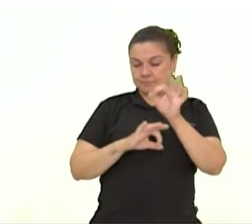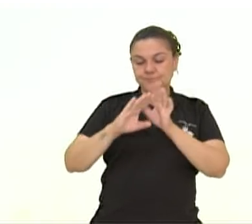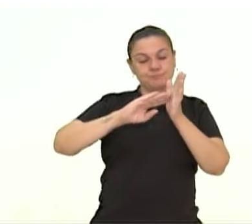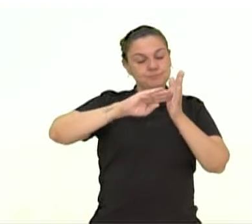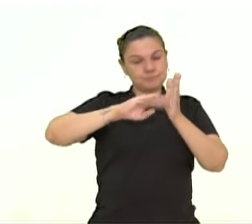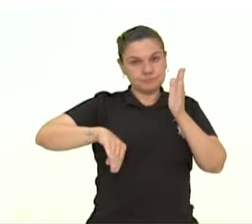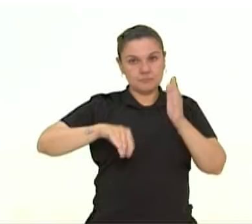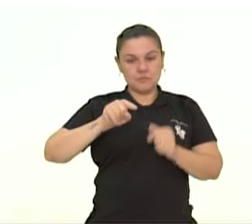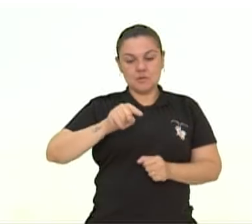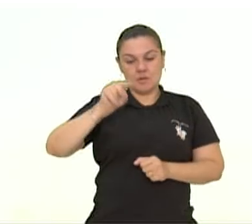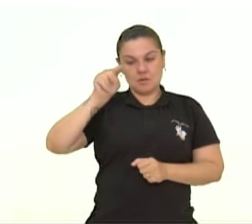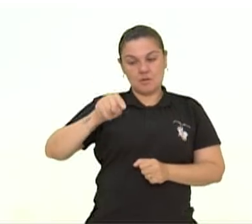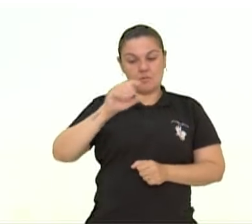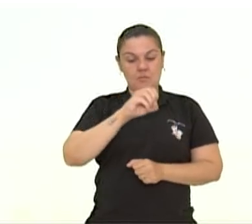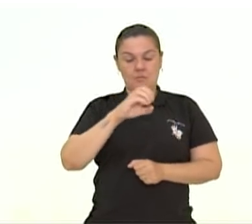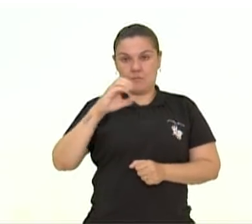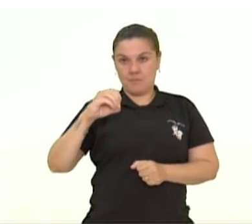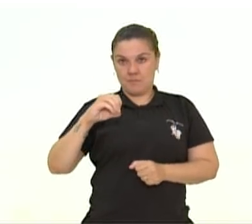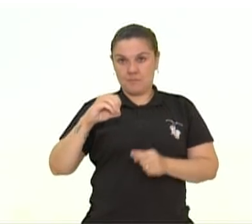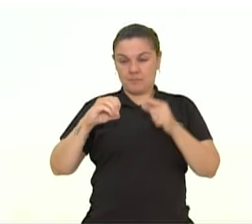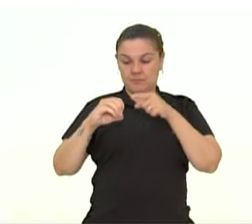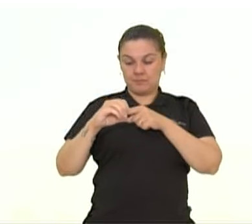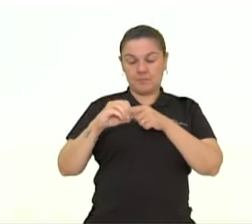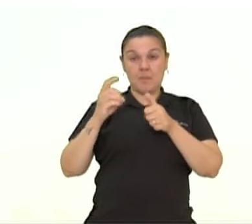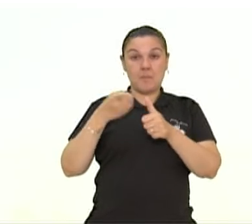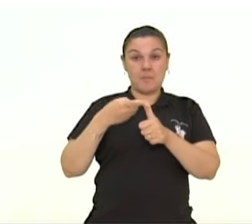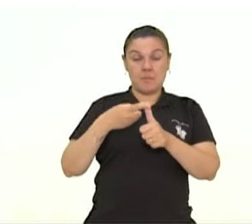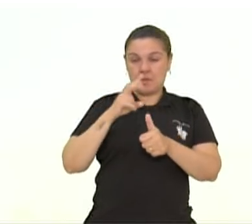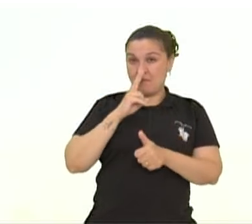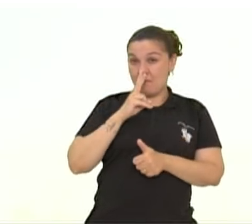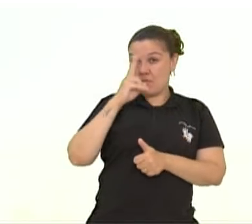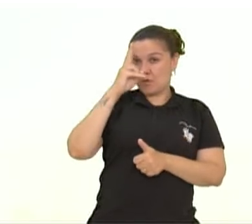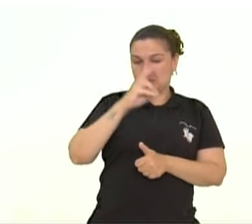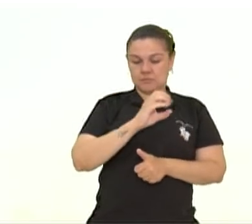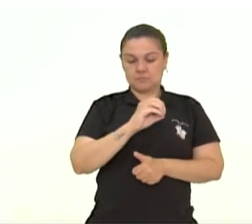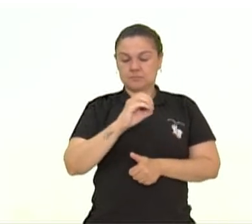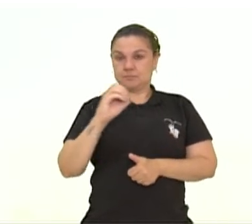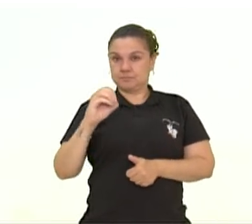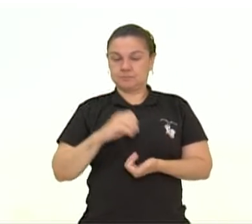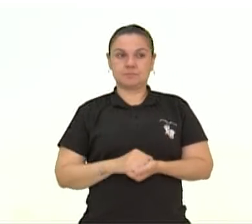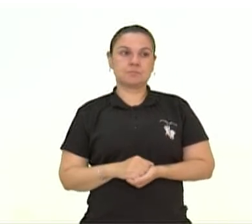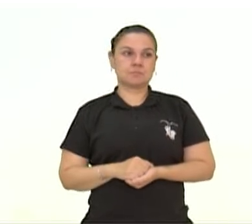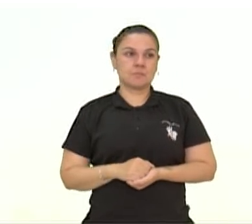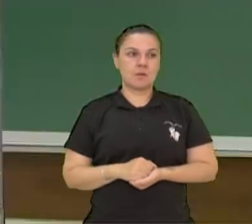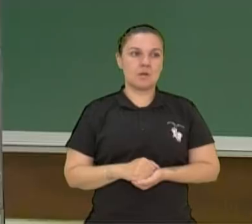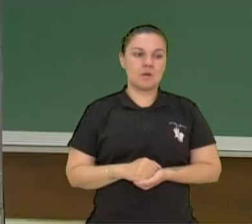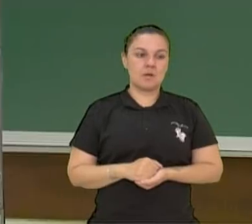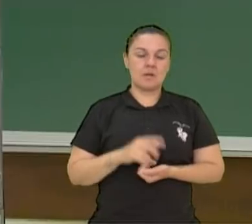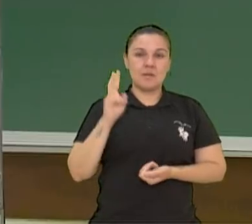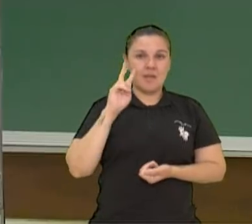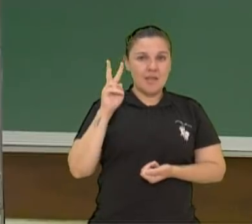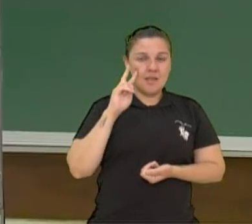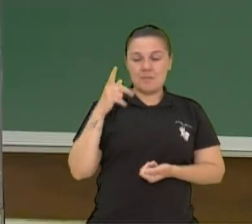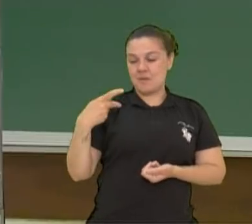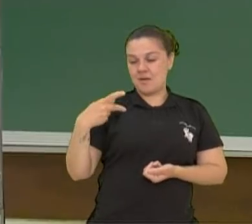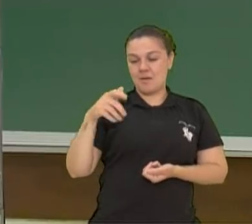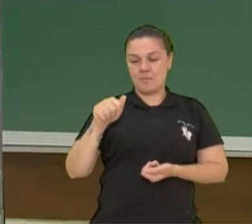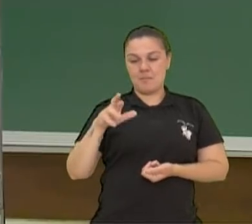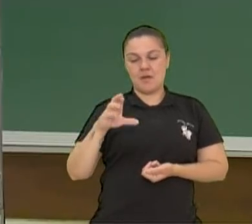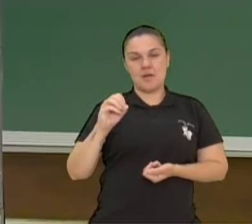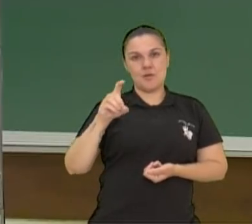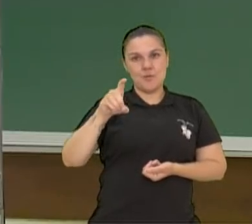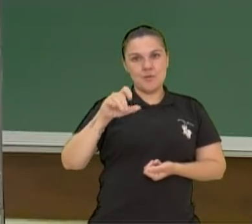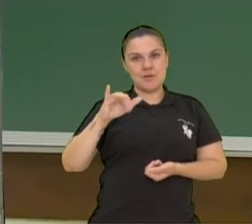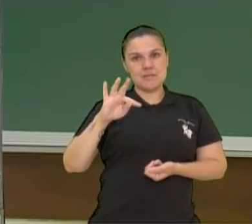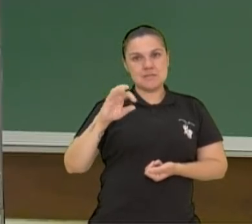o acento circunflexo que assinalava a vogal tônica fechada das palavras. Vocês se lembram o que é uma paroxítona? Quando